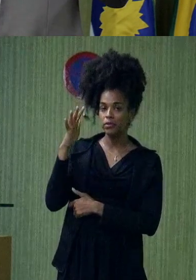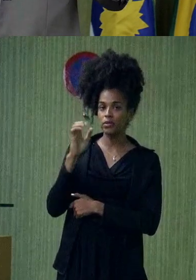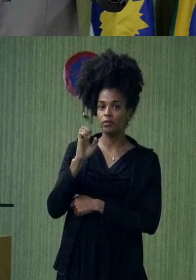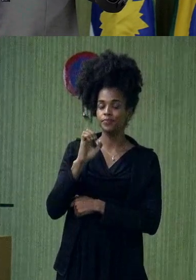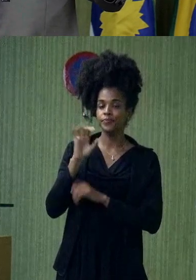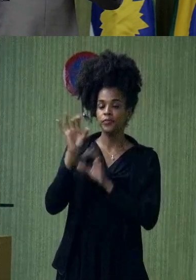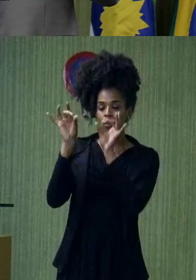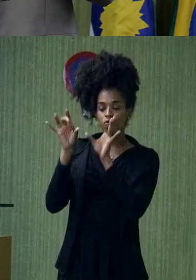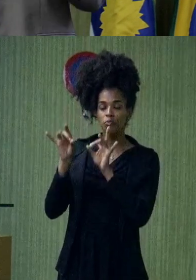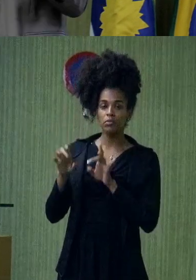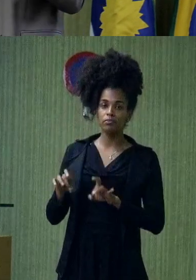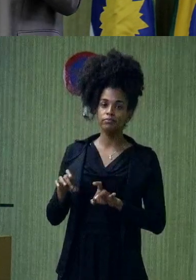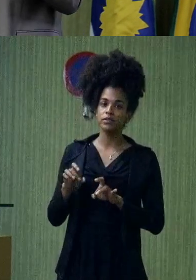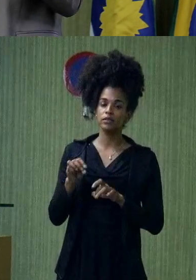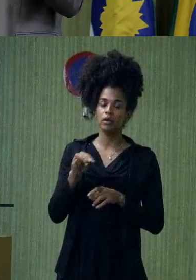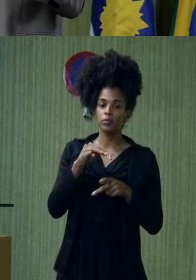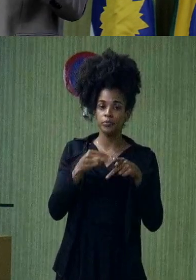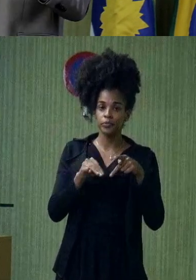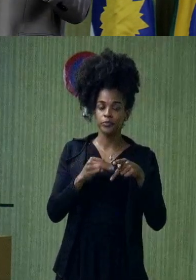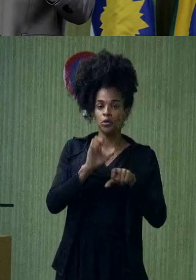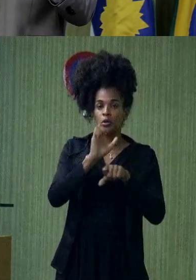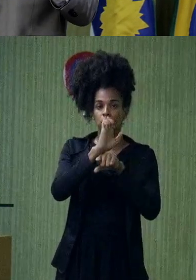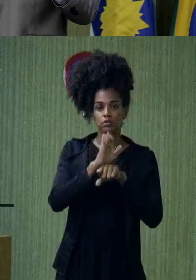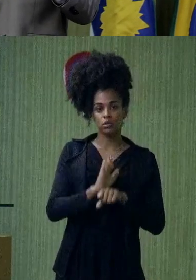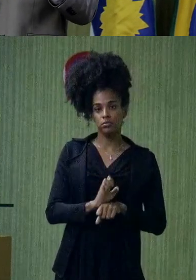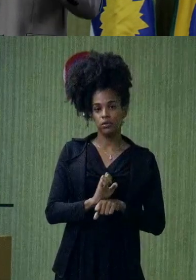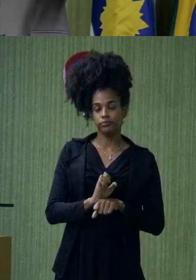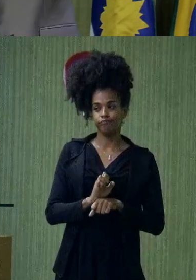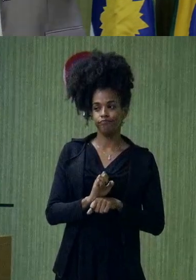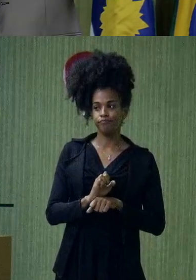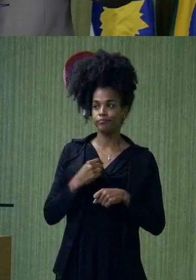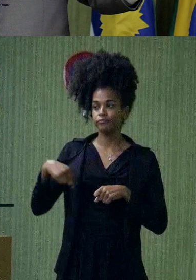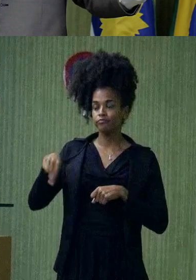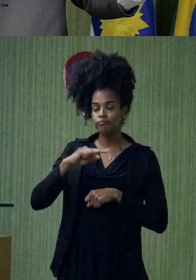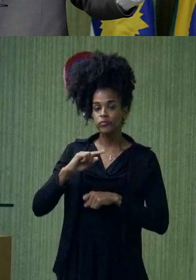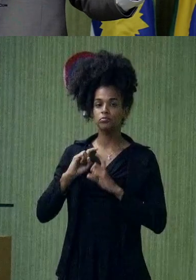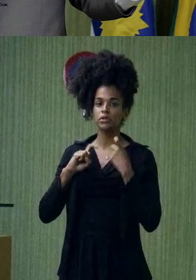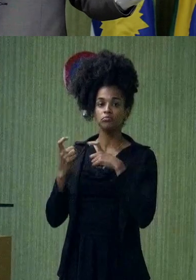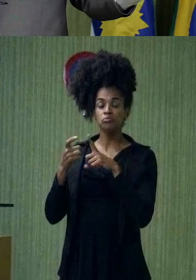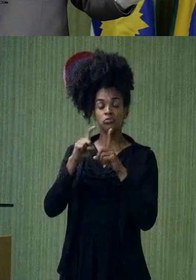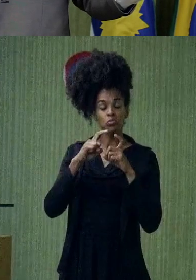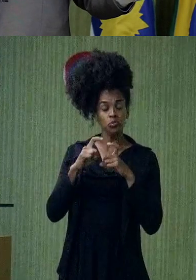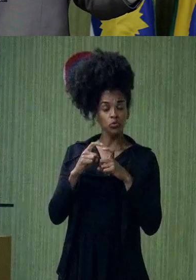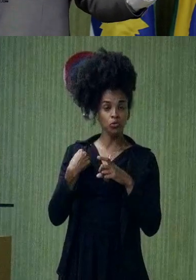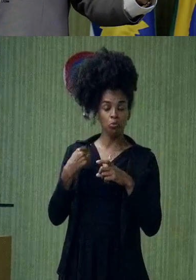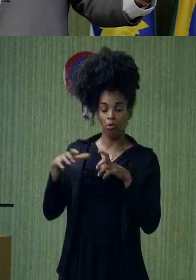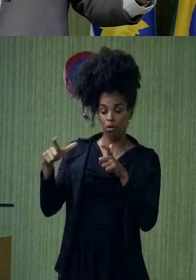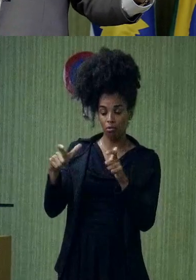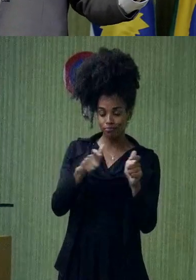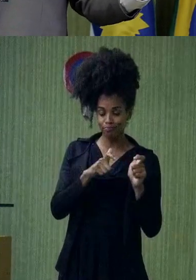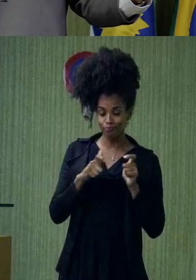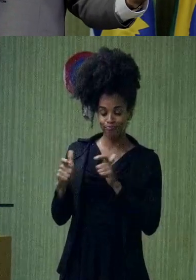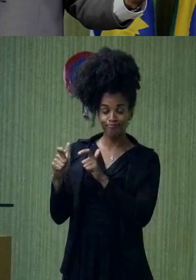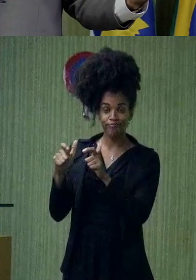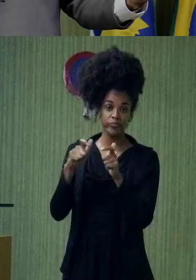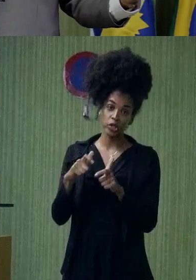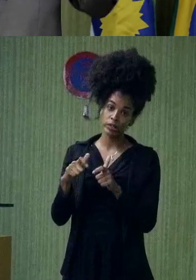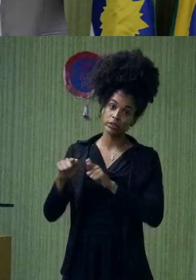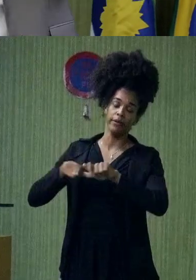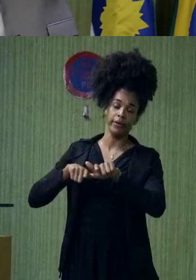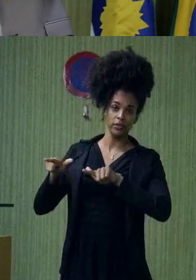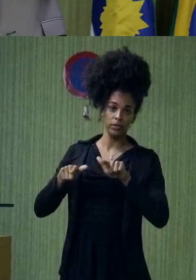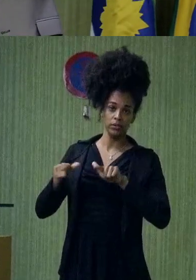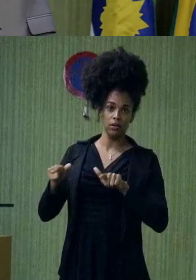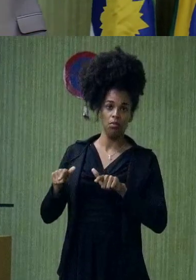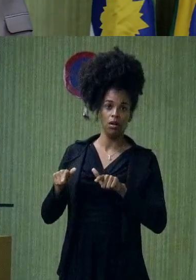e distral a gente precisa tá tá discutindo né porque também é um campo de atuação pra gente educação superior a gente não pode abrir mão disso